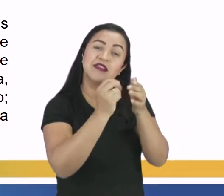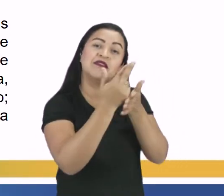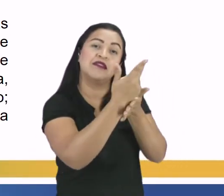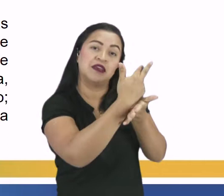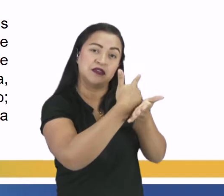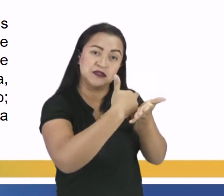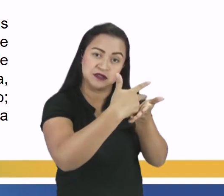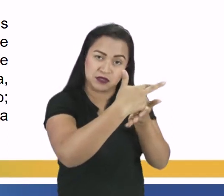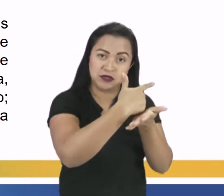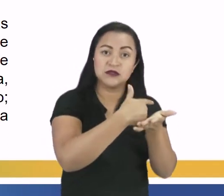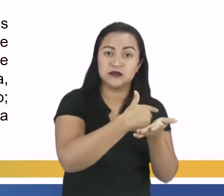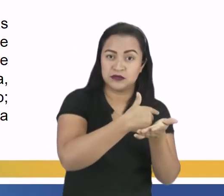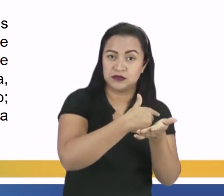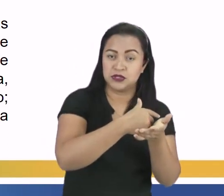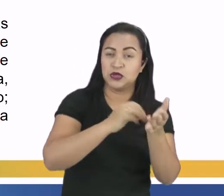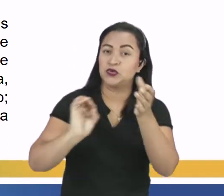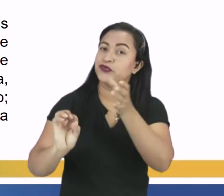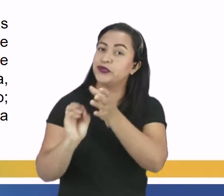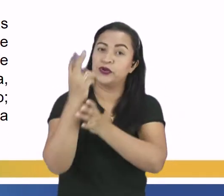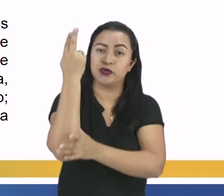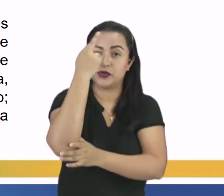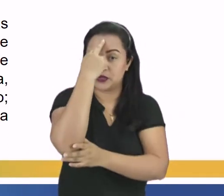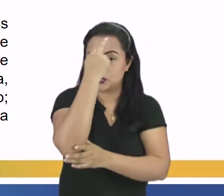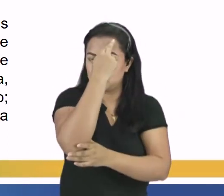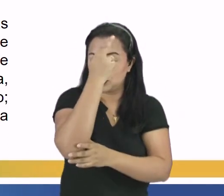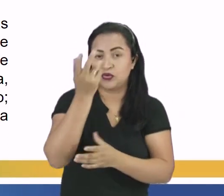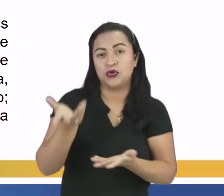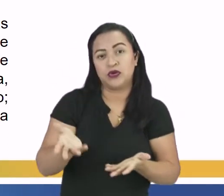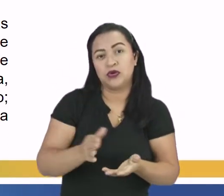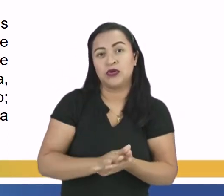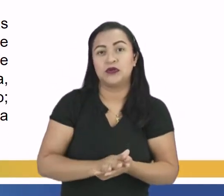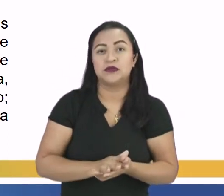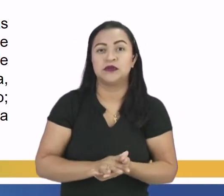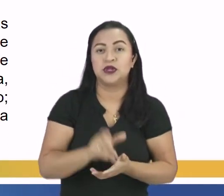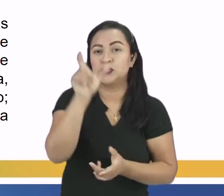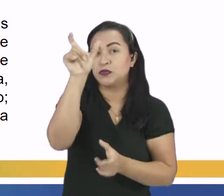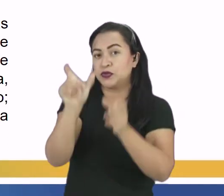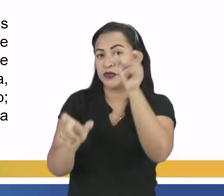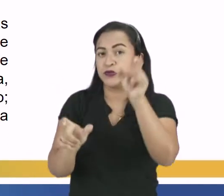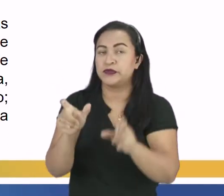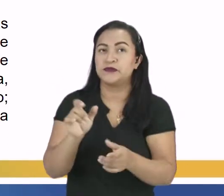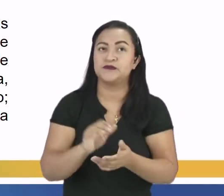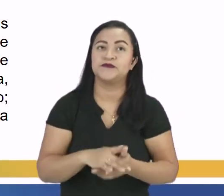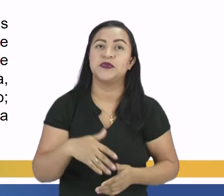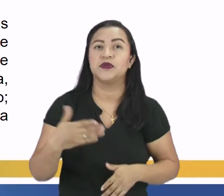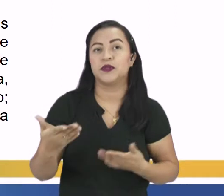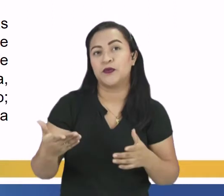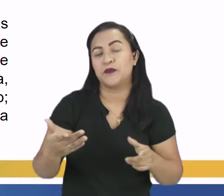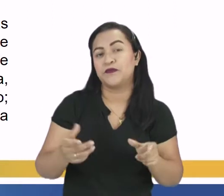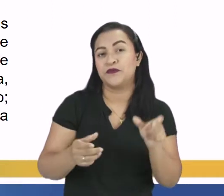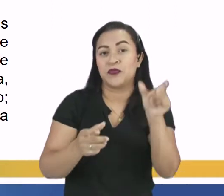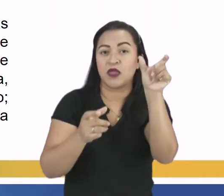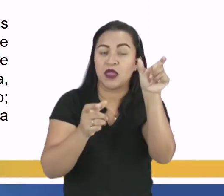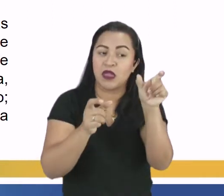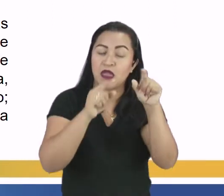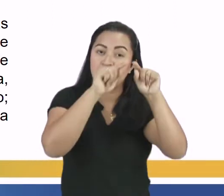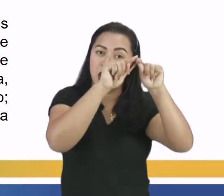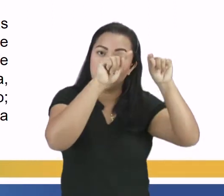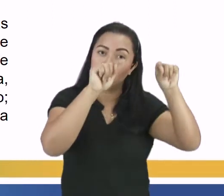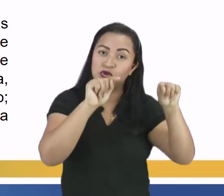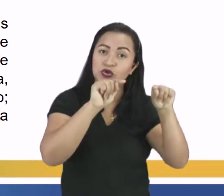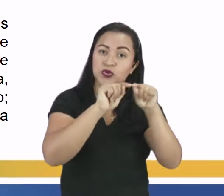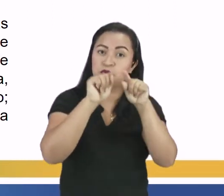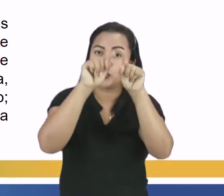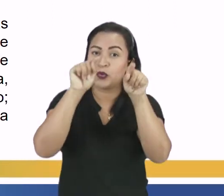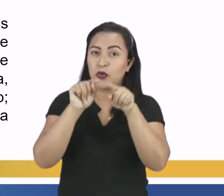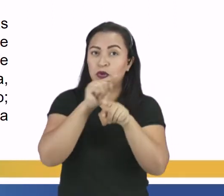suas respectivas ações ou falas, tá certo? Então, entre um quadro, um requadro e